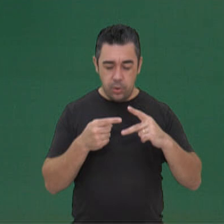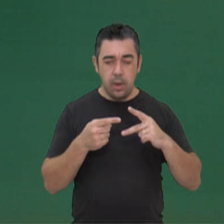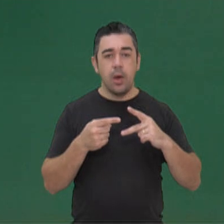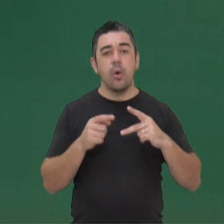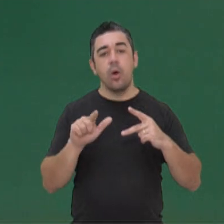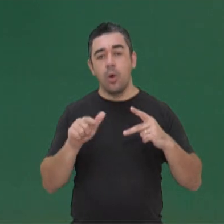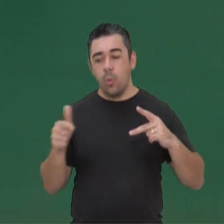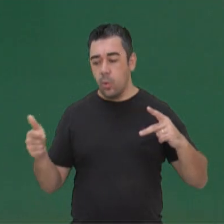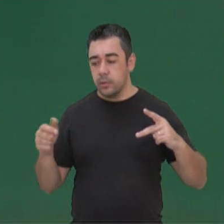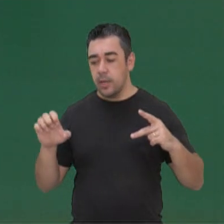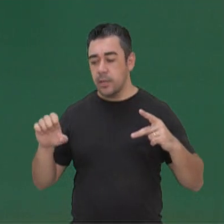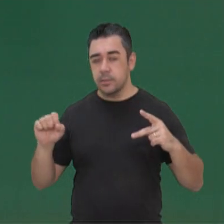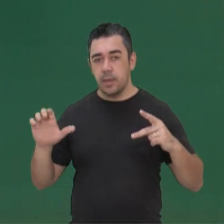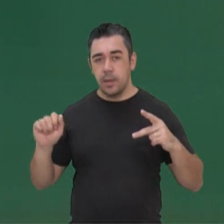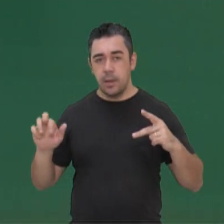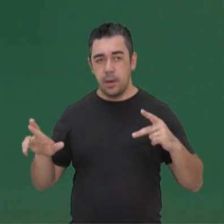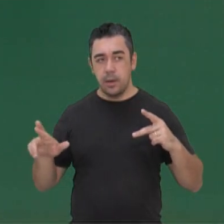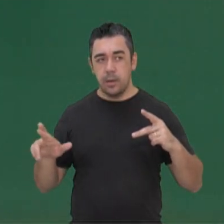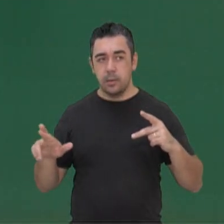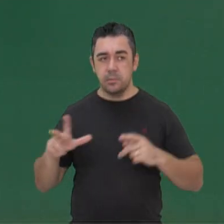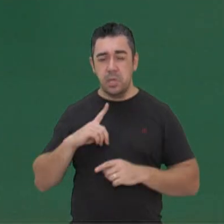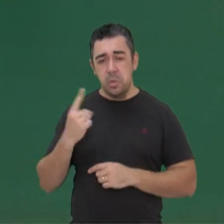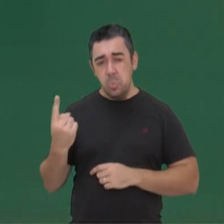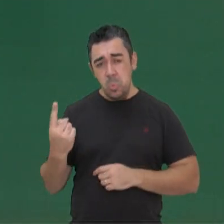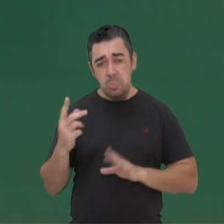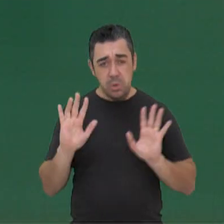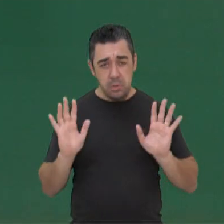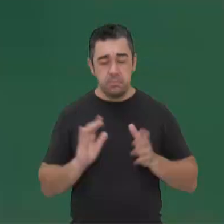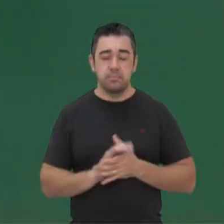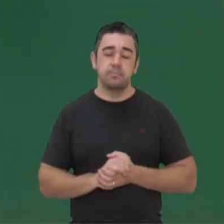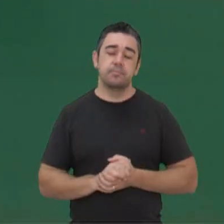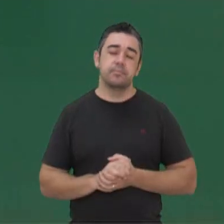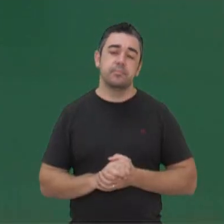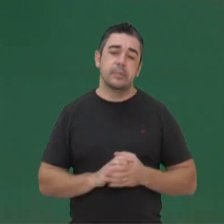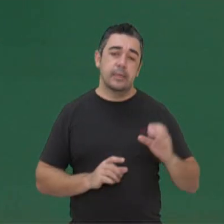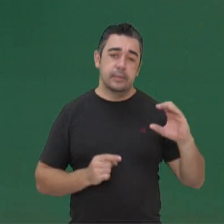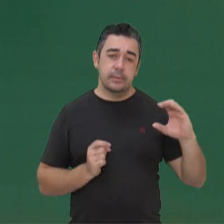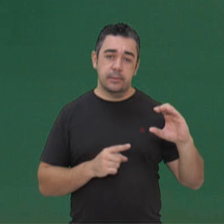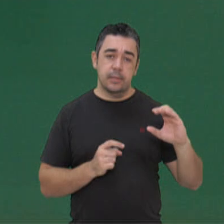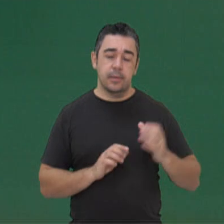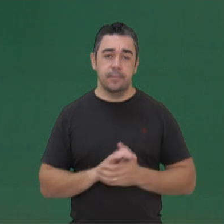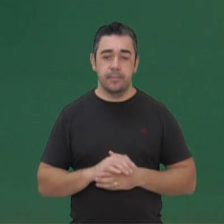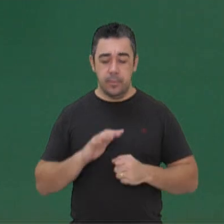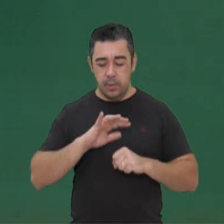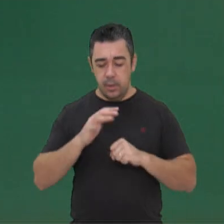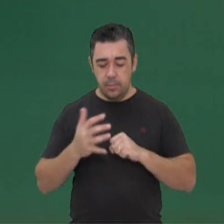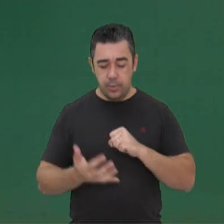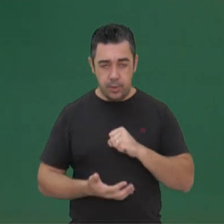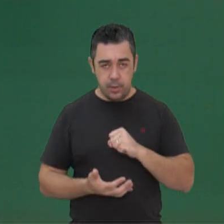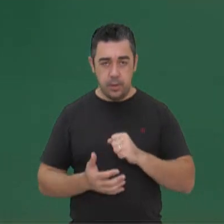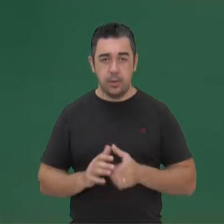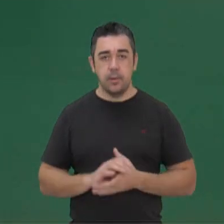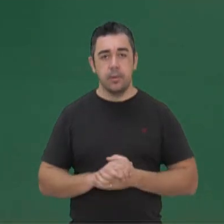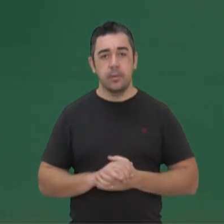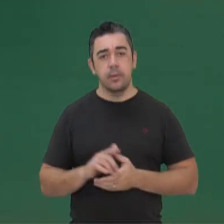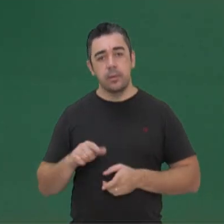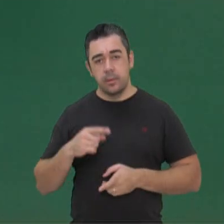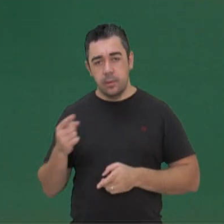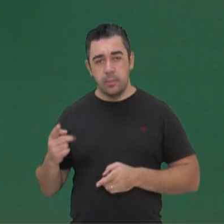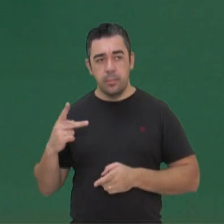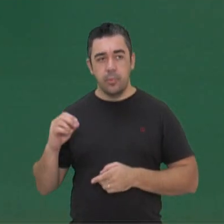escalar. Então aqui vamos pôr um valorzinho 1 na letra B aqui. Letra C, campo elétrico e potencial